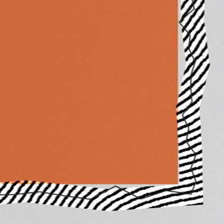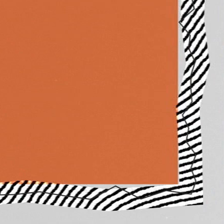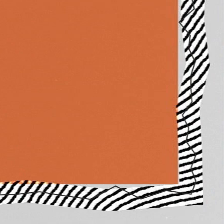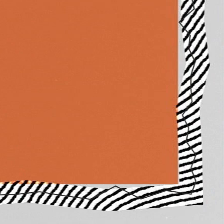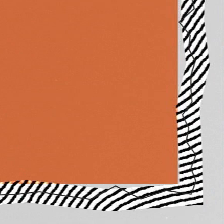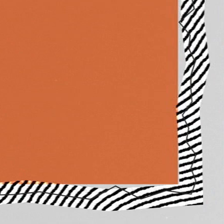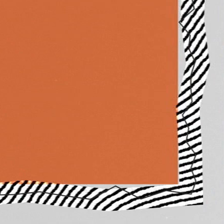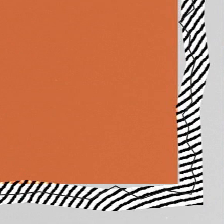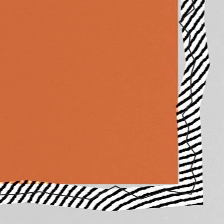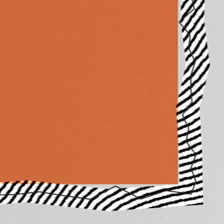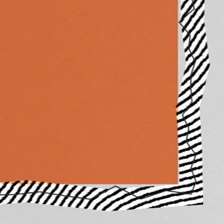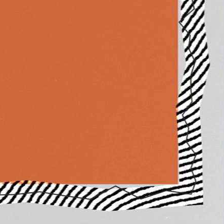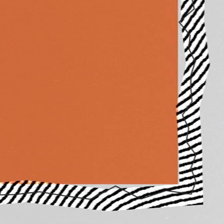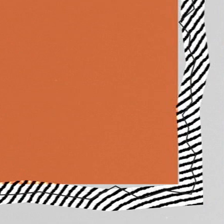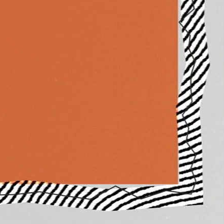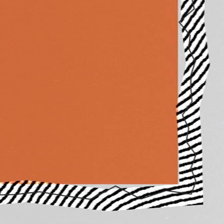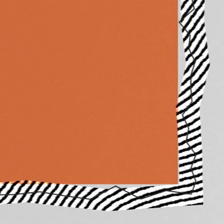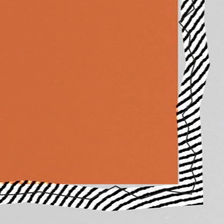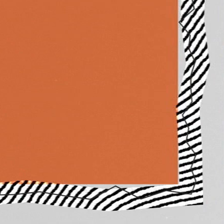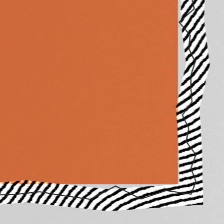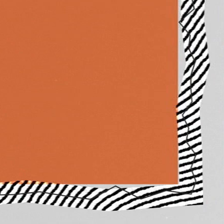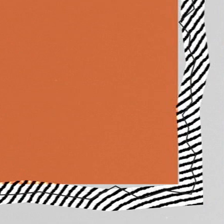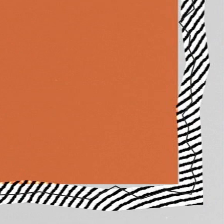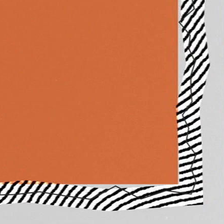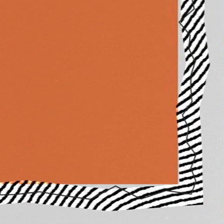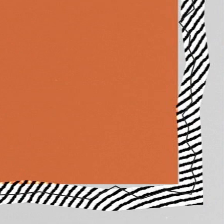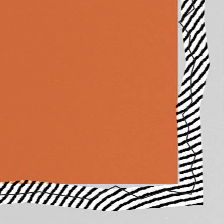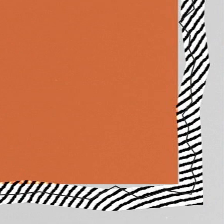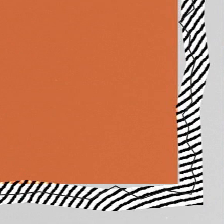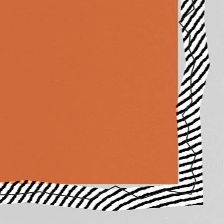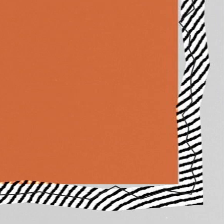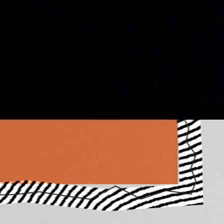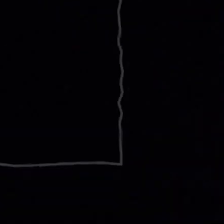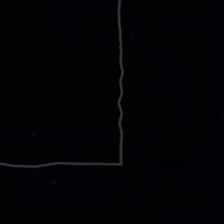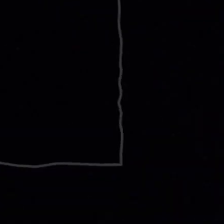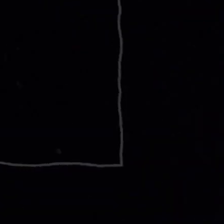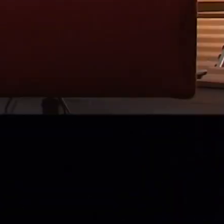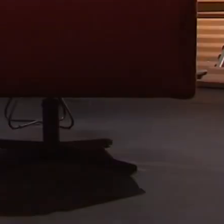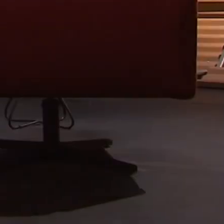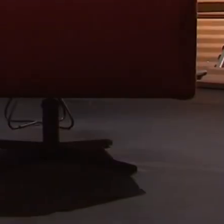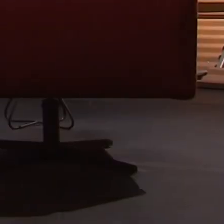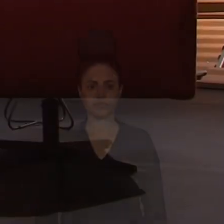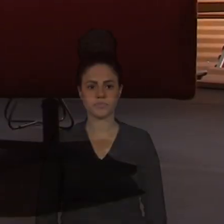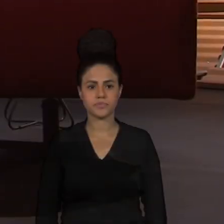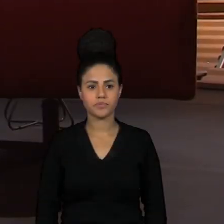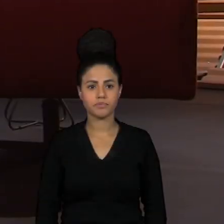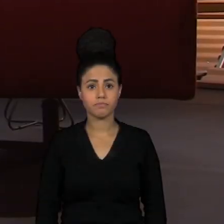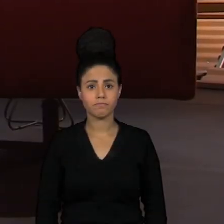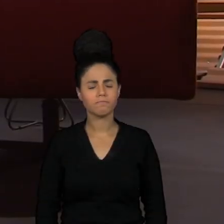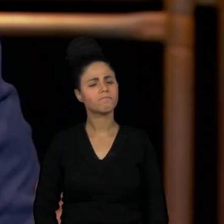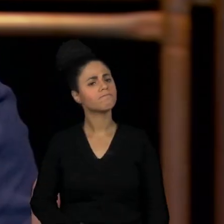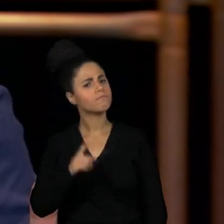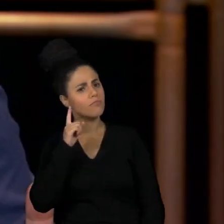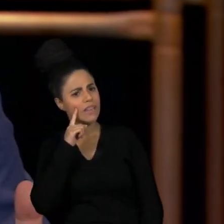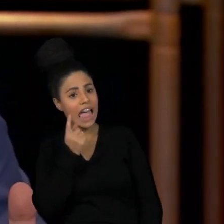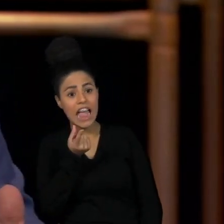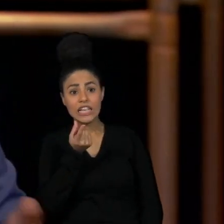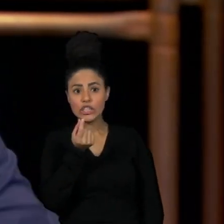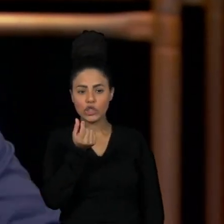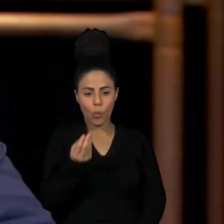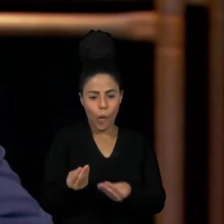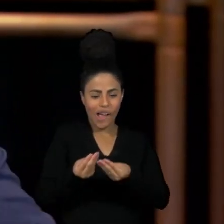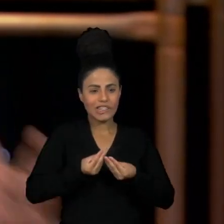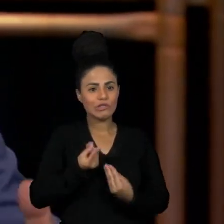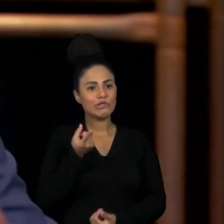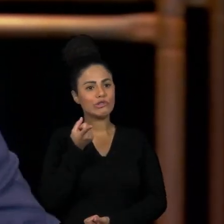paga no dinheiro, acho que é jogador. Não sei se é o Messi, o Neymar ou o Eto'o. A primeira vez que eu ganhei dinheiro na vida, assim, que,